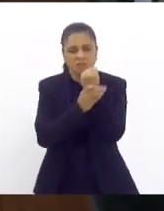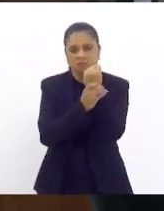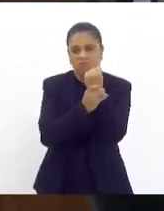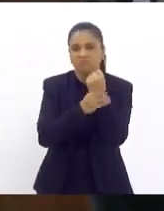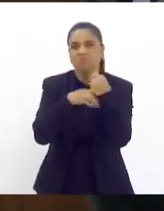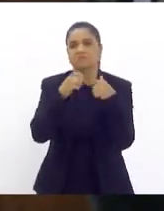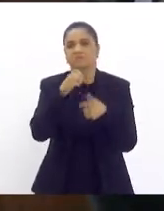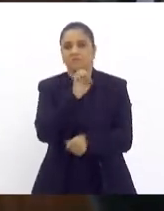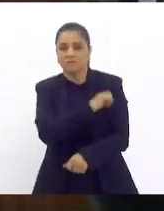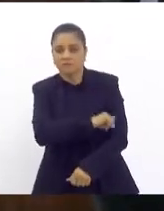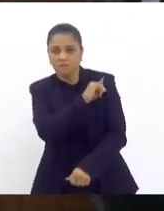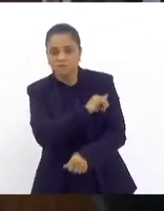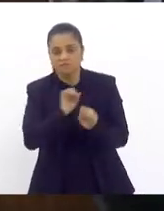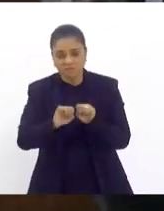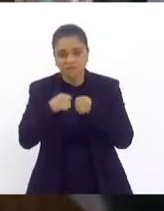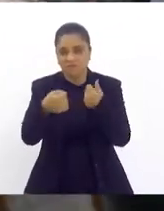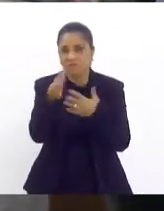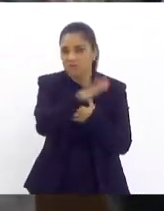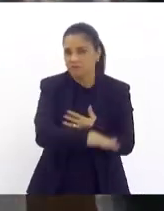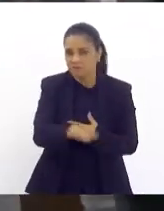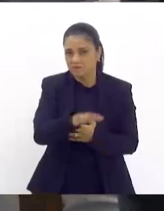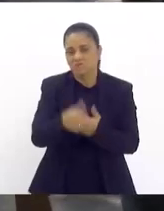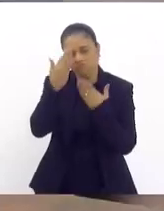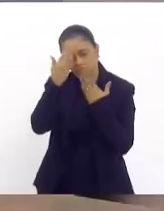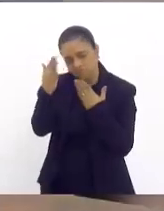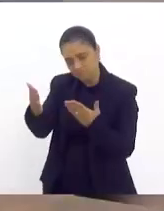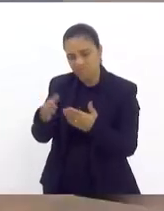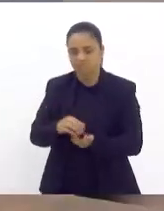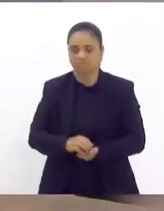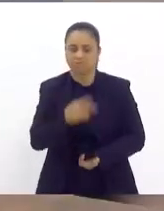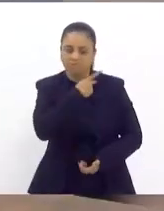Rio para defender as nossas crianças. Muito obrigado, senhora presidente.